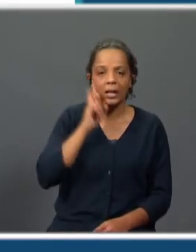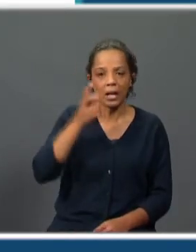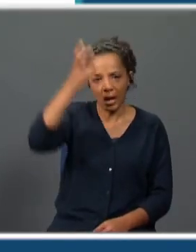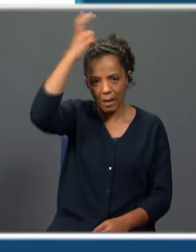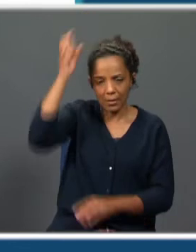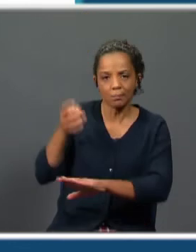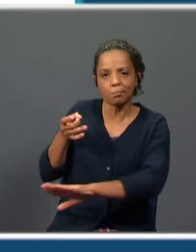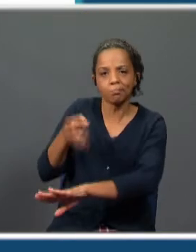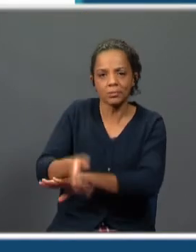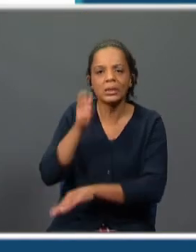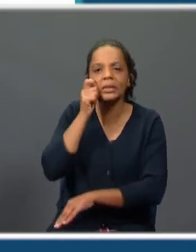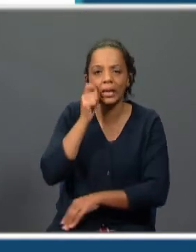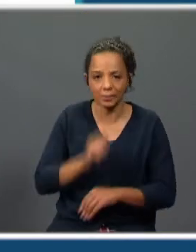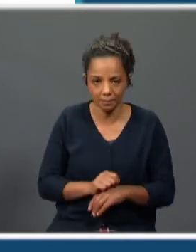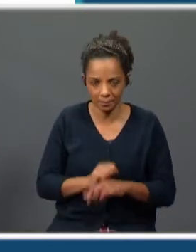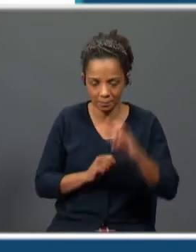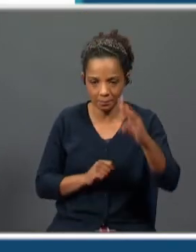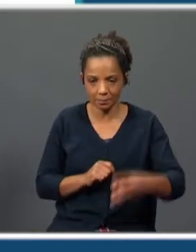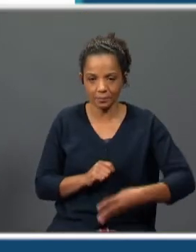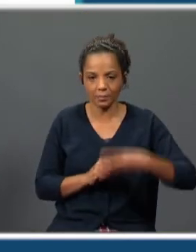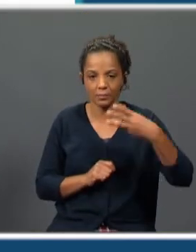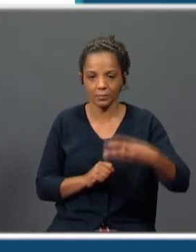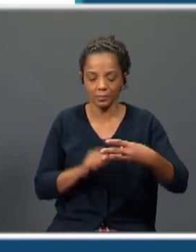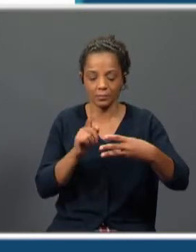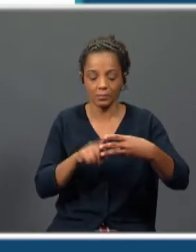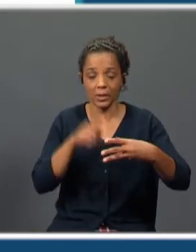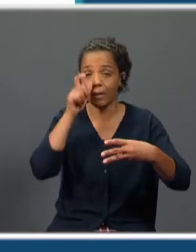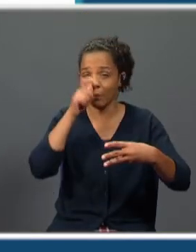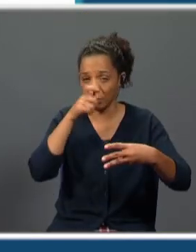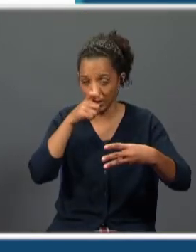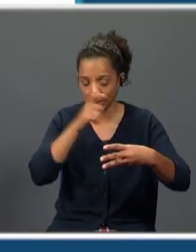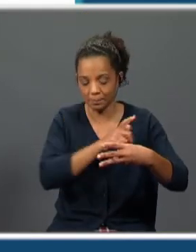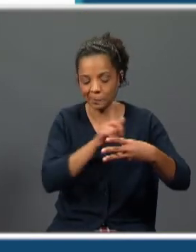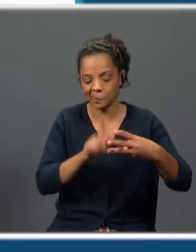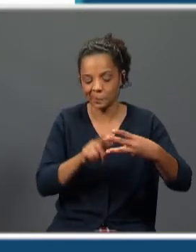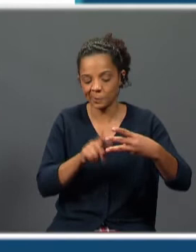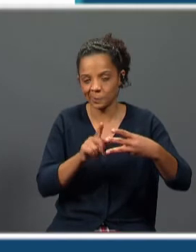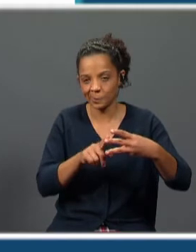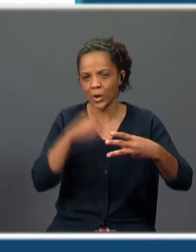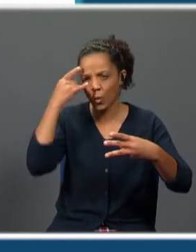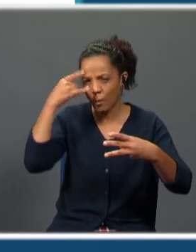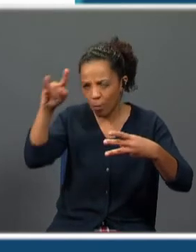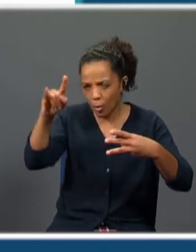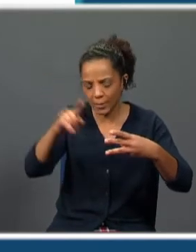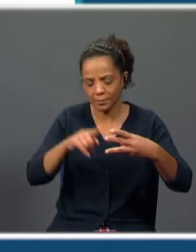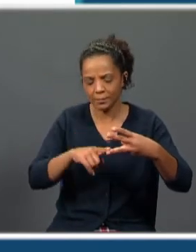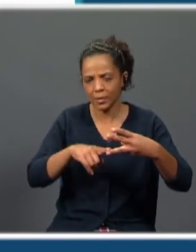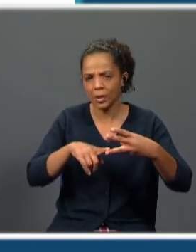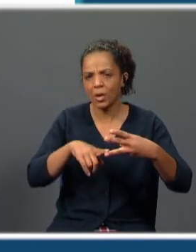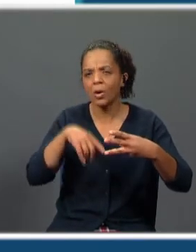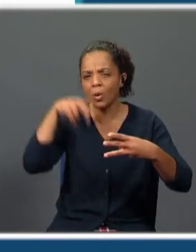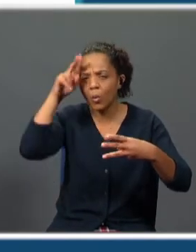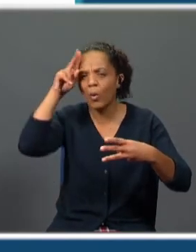cabrez? Temos novamente três hipóteses. A formiga, o boi ou o